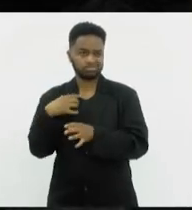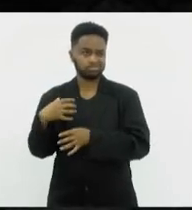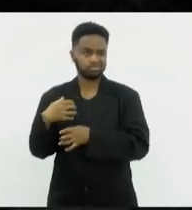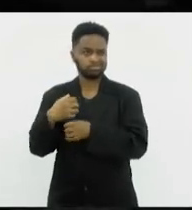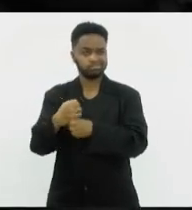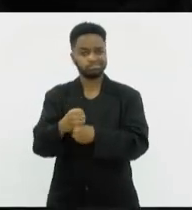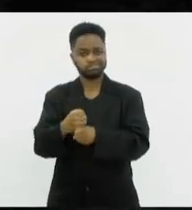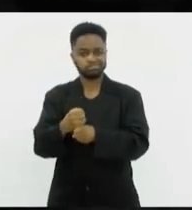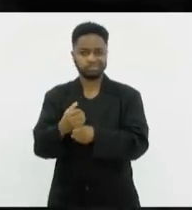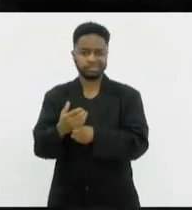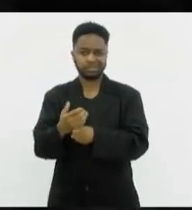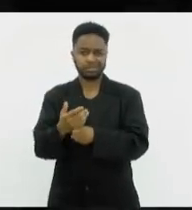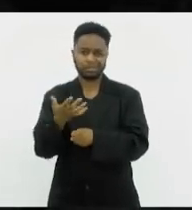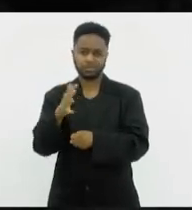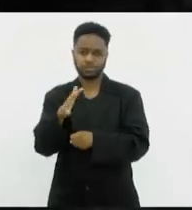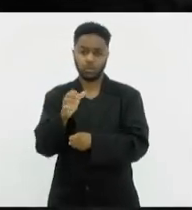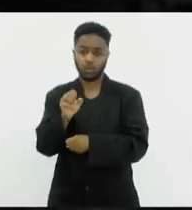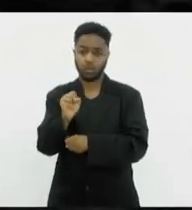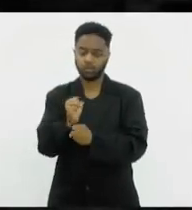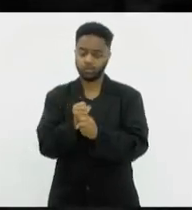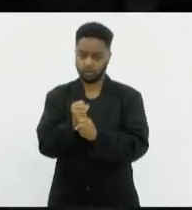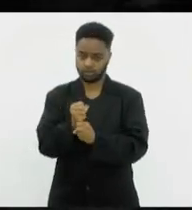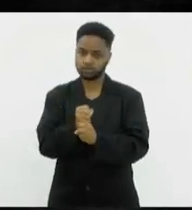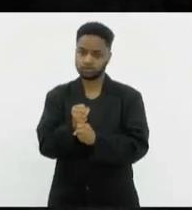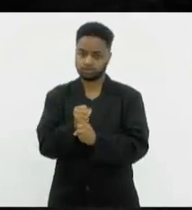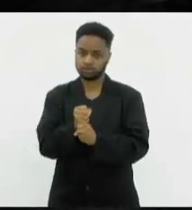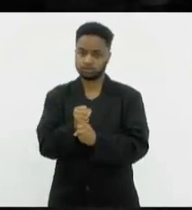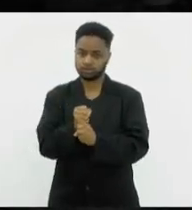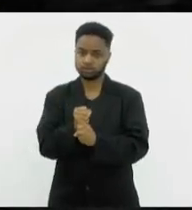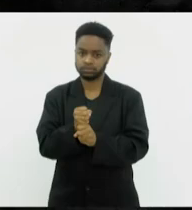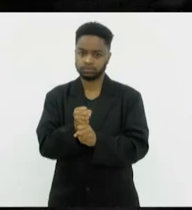que são diferentes, foram 8 anos.